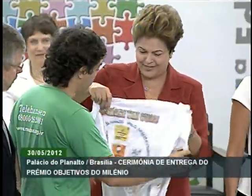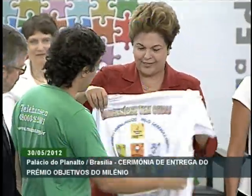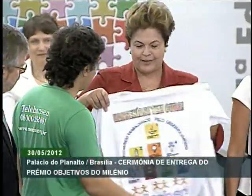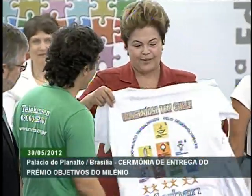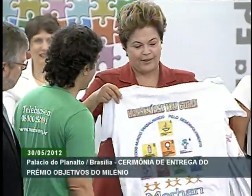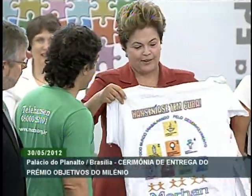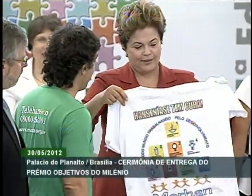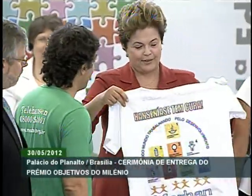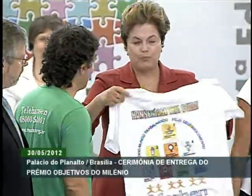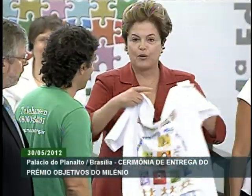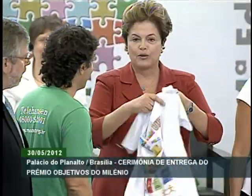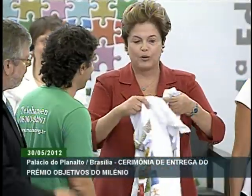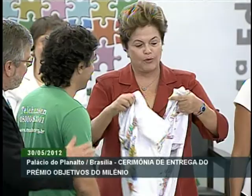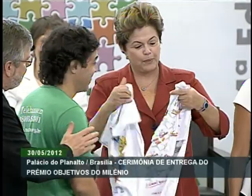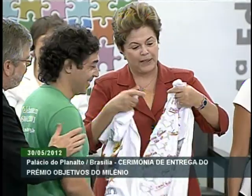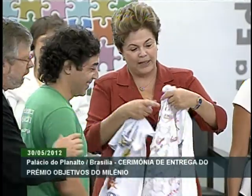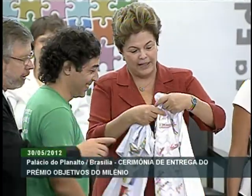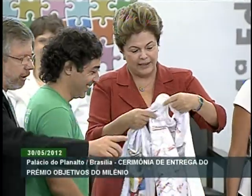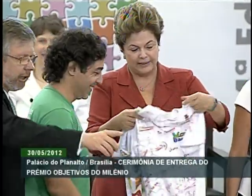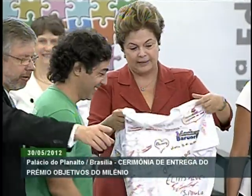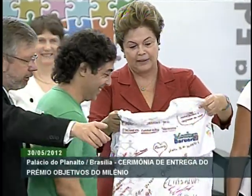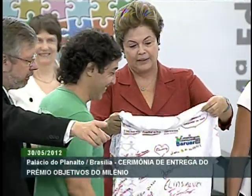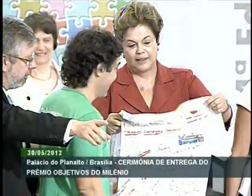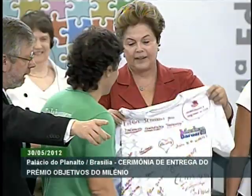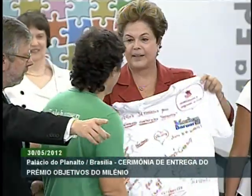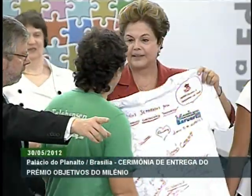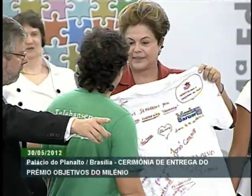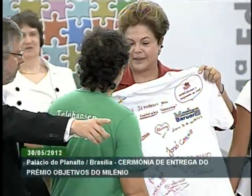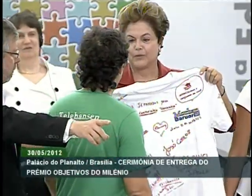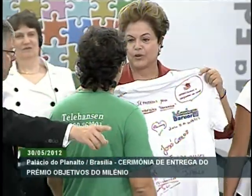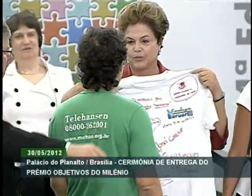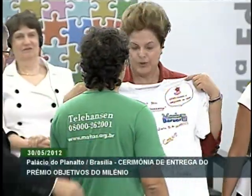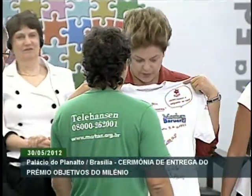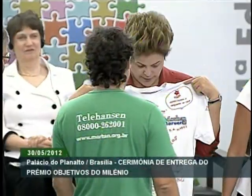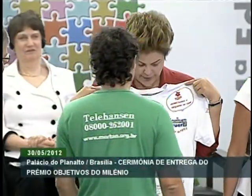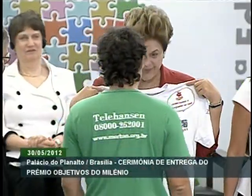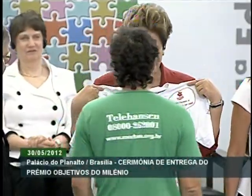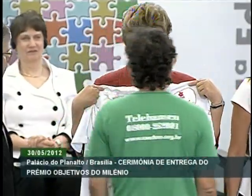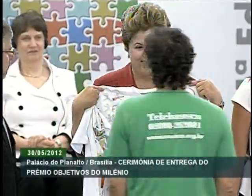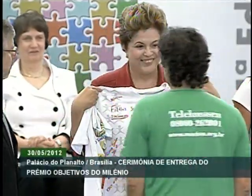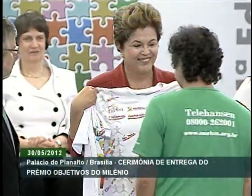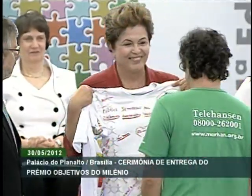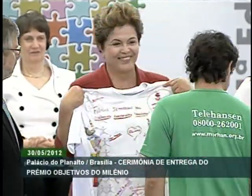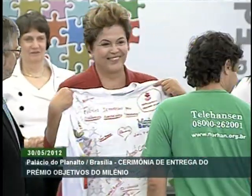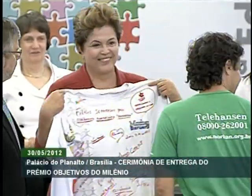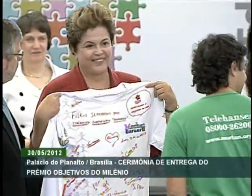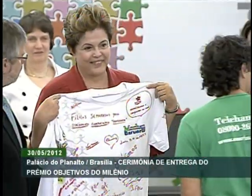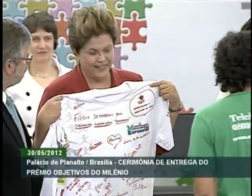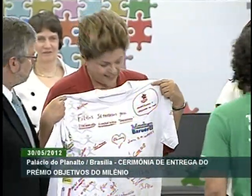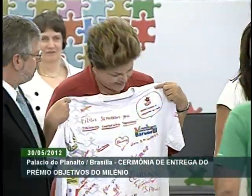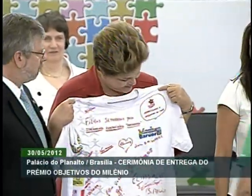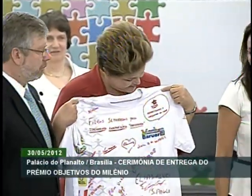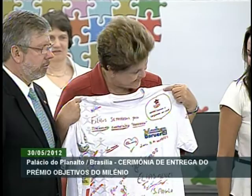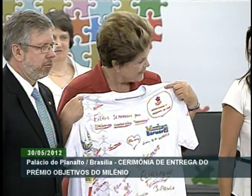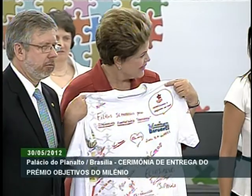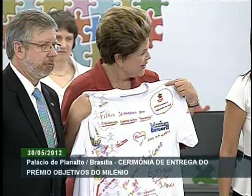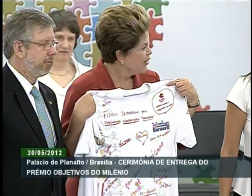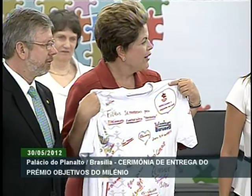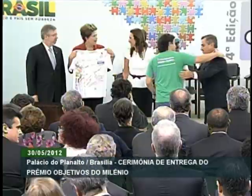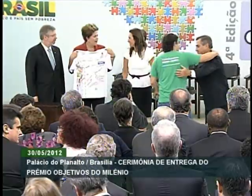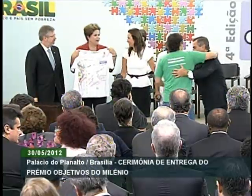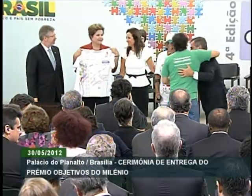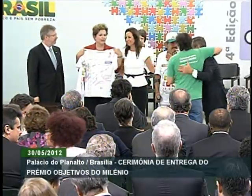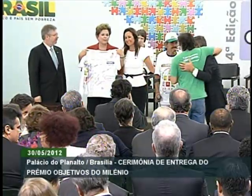oito iniciativas foram pré-selecionadas no objetivo de desenvolvimento do milênio número 8 que é